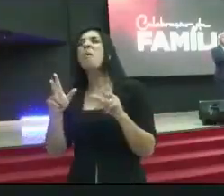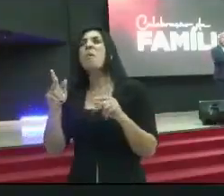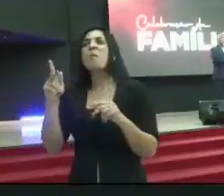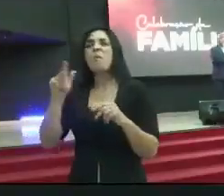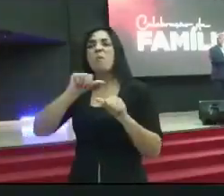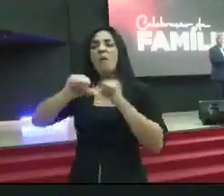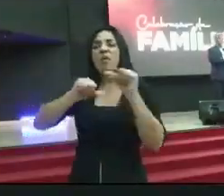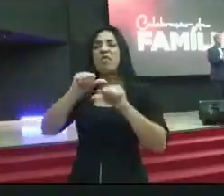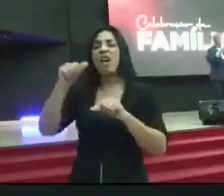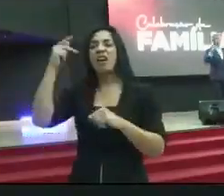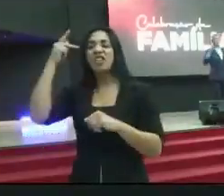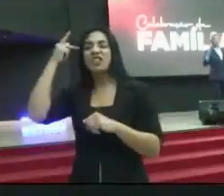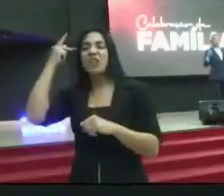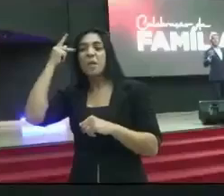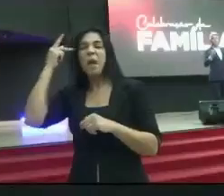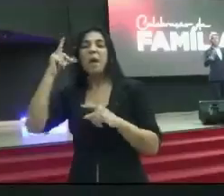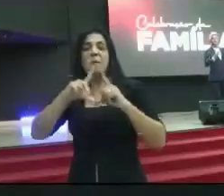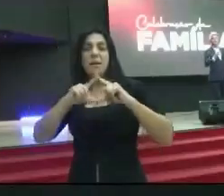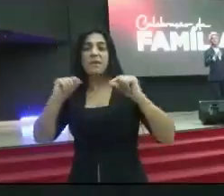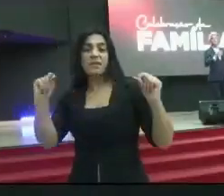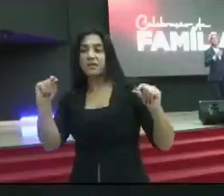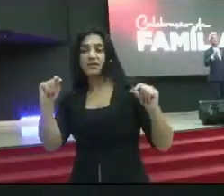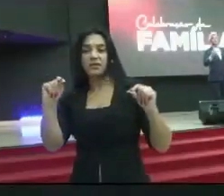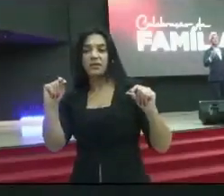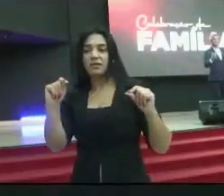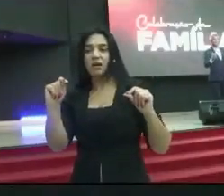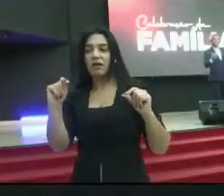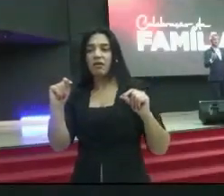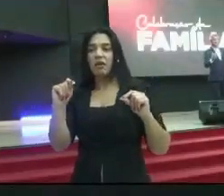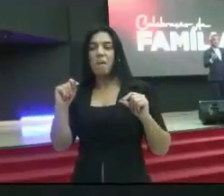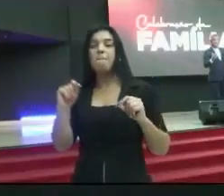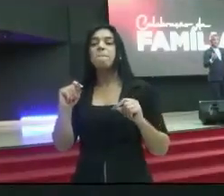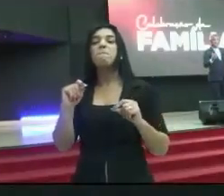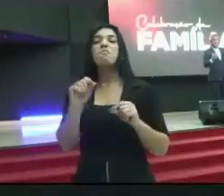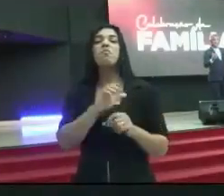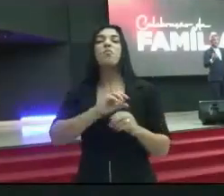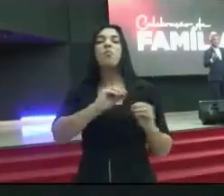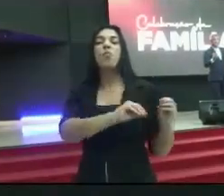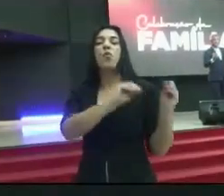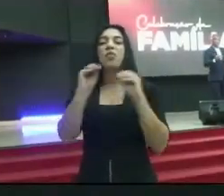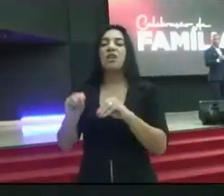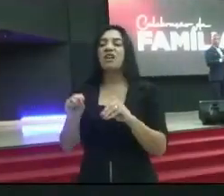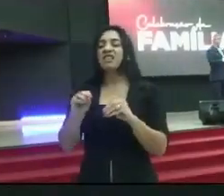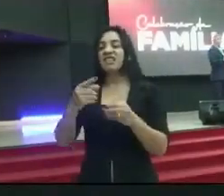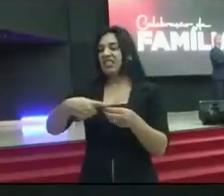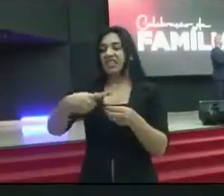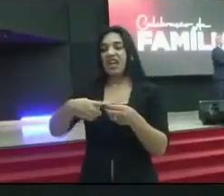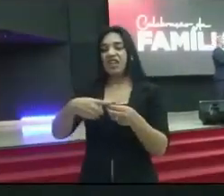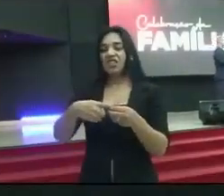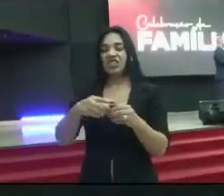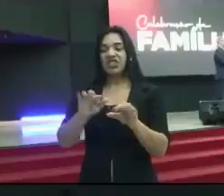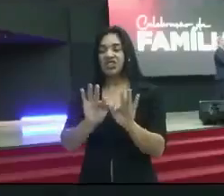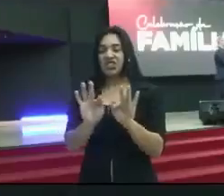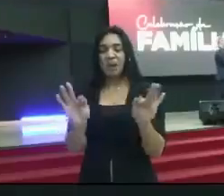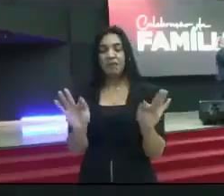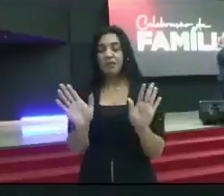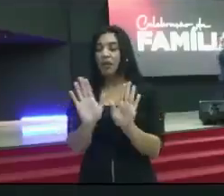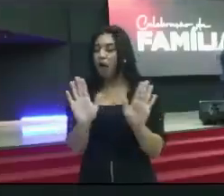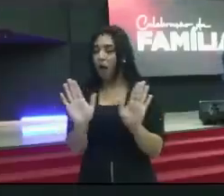para o Nordeste. Não era apenas uma mudança geográfica. Se você não